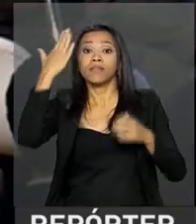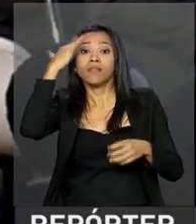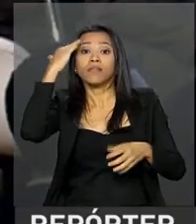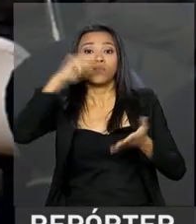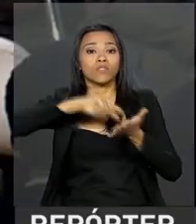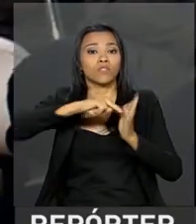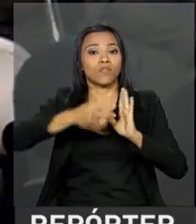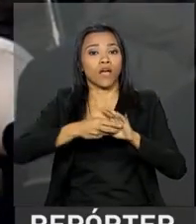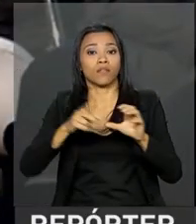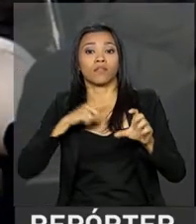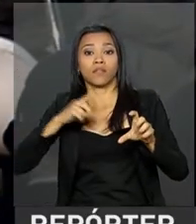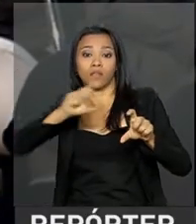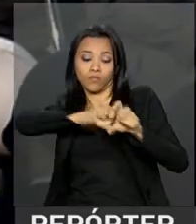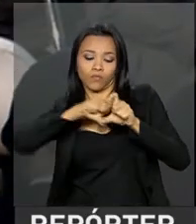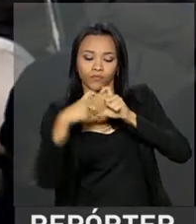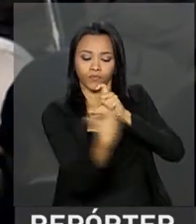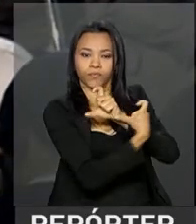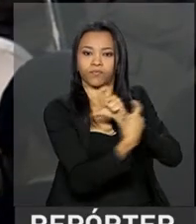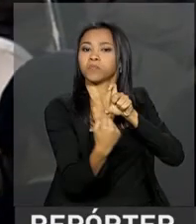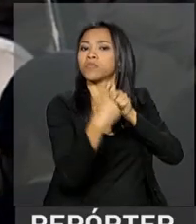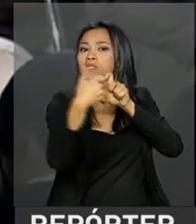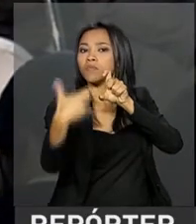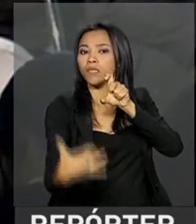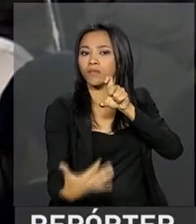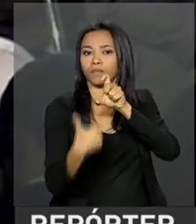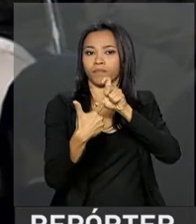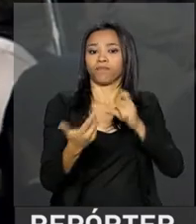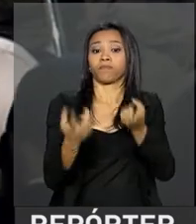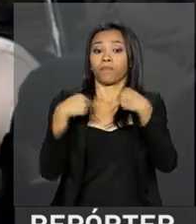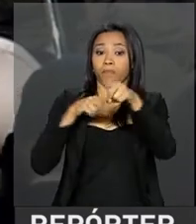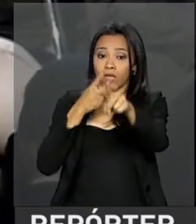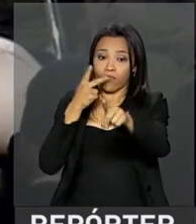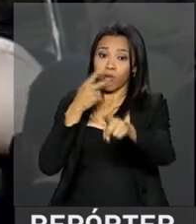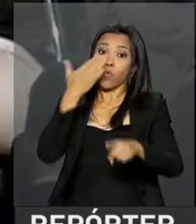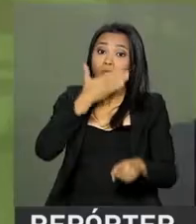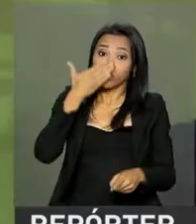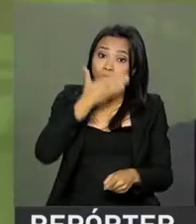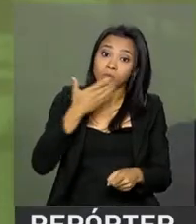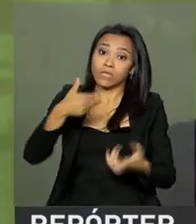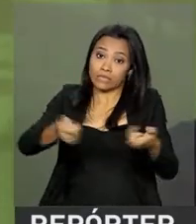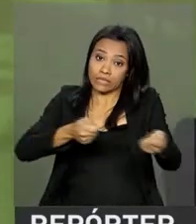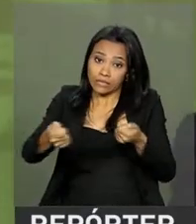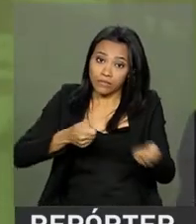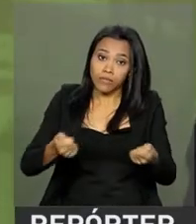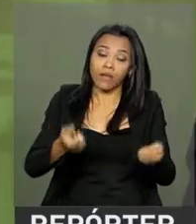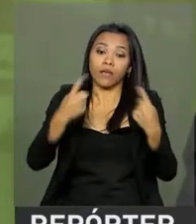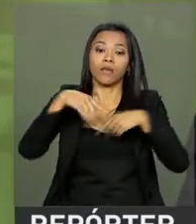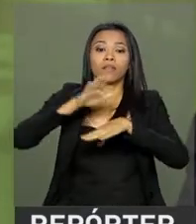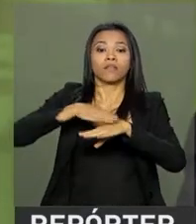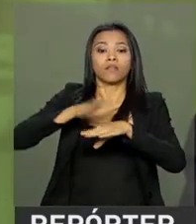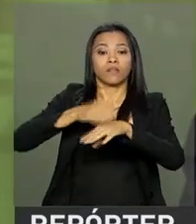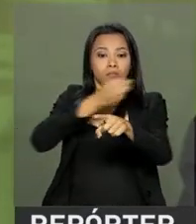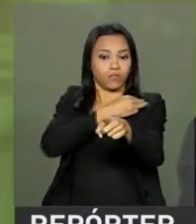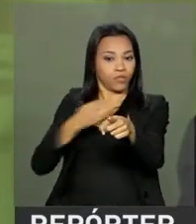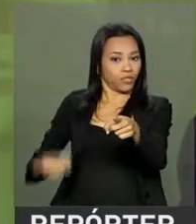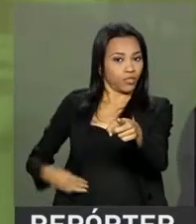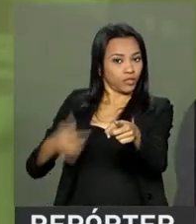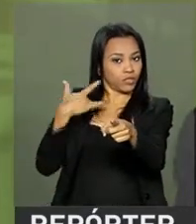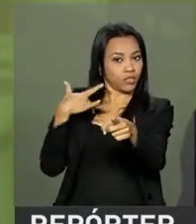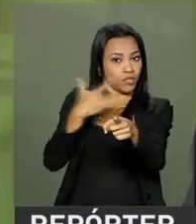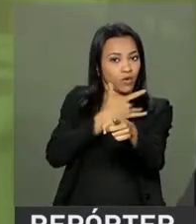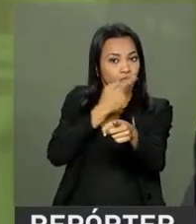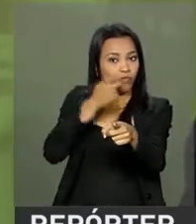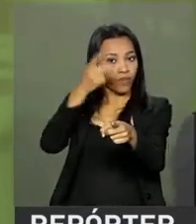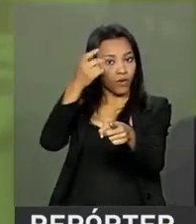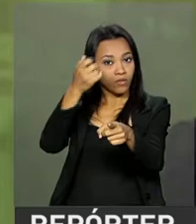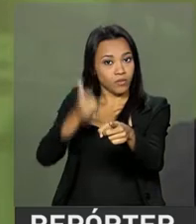ministro Ricardo Barros participou do painel Açúcar, o consumo equilibrado como melhor escolha. Segundo o ministro da Saúde, atualmente